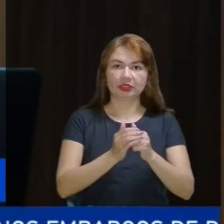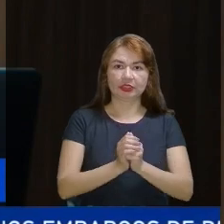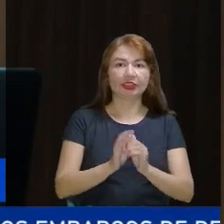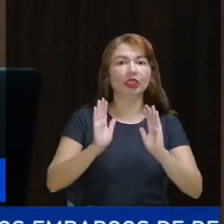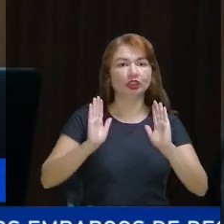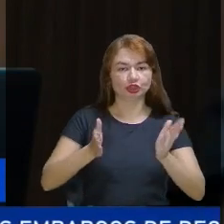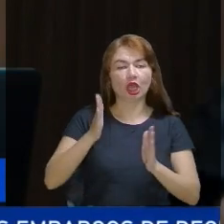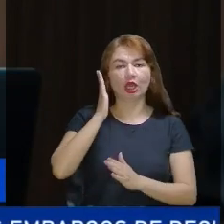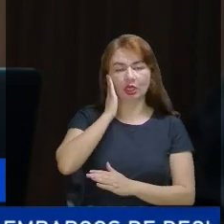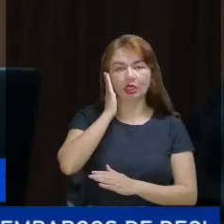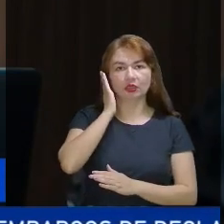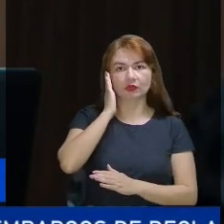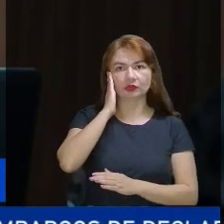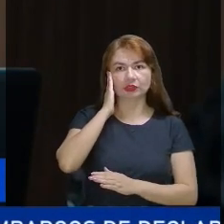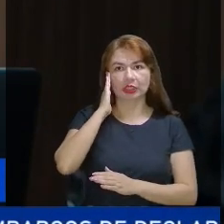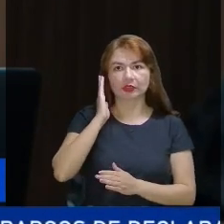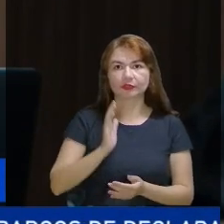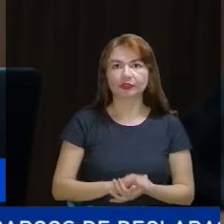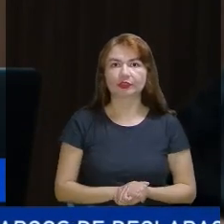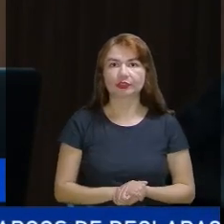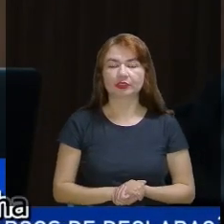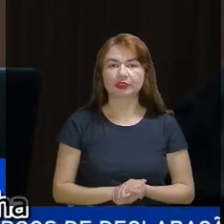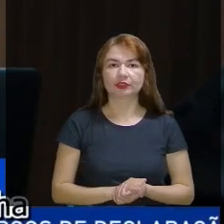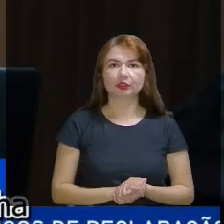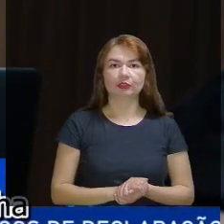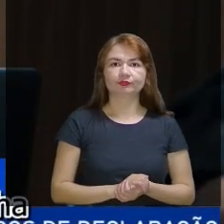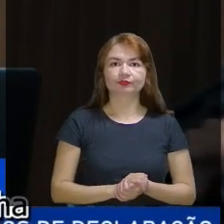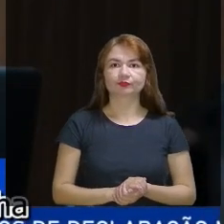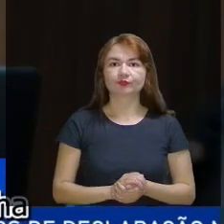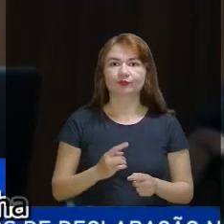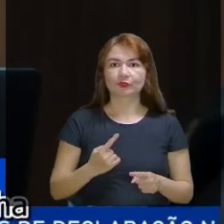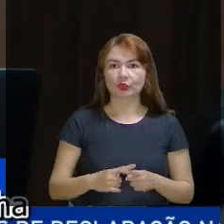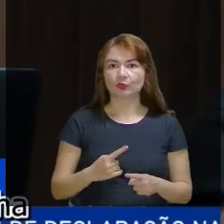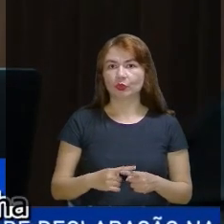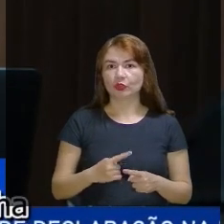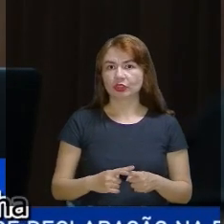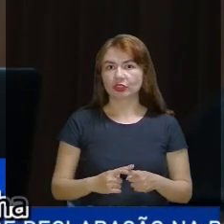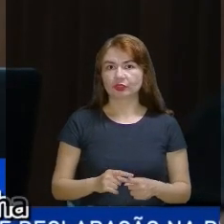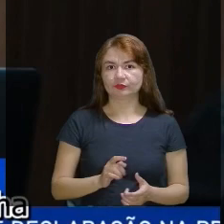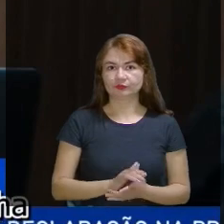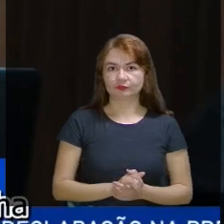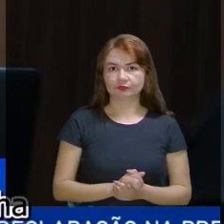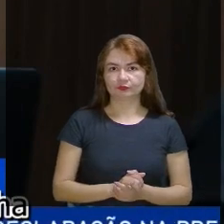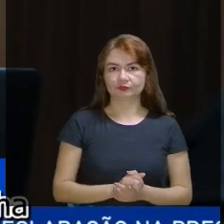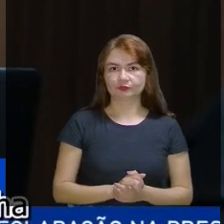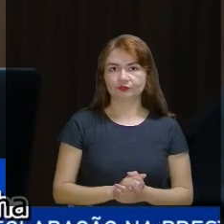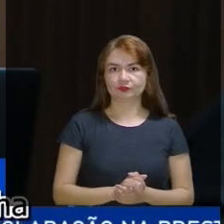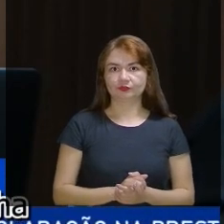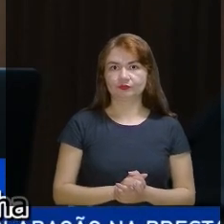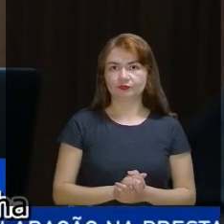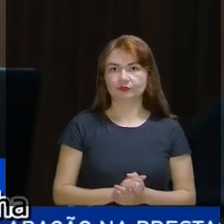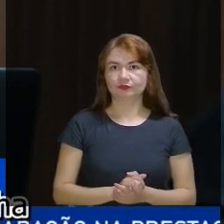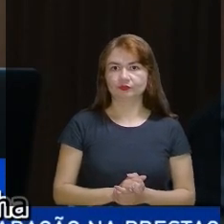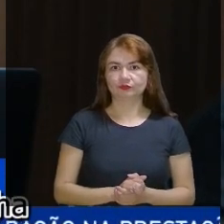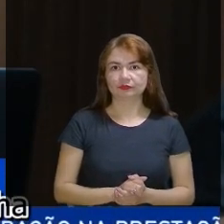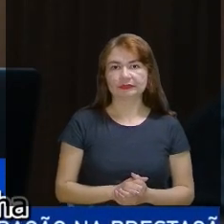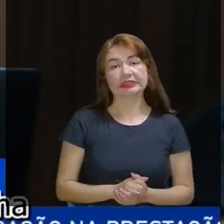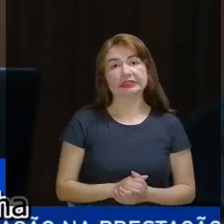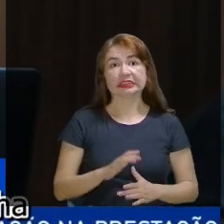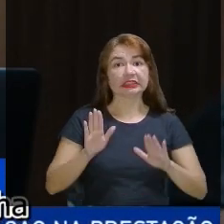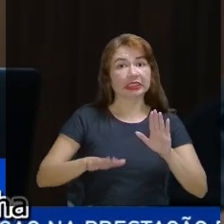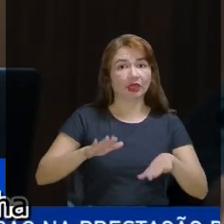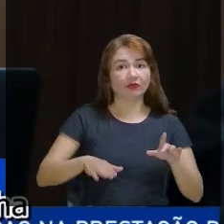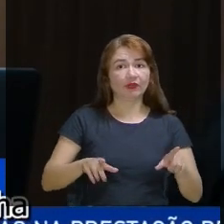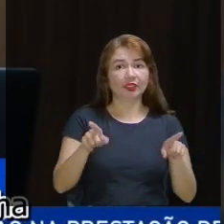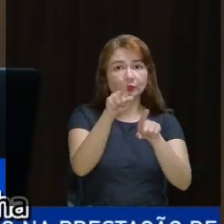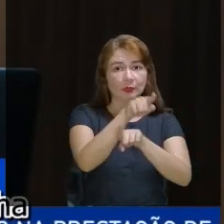é possível a gente ultrapassar essa fase, porque, pelo menos em tese, é possível que tenha havido alguma contradição